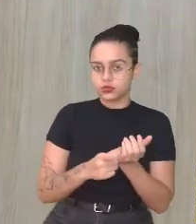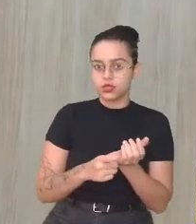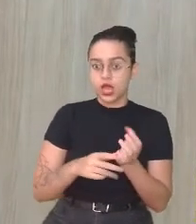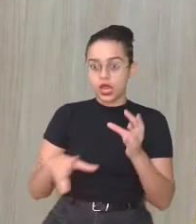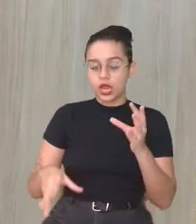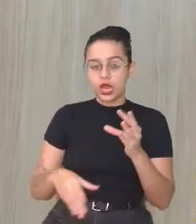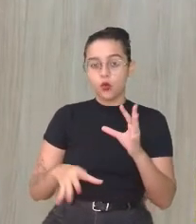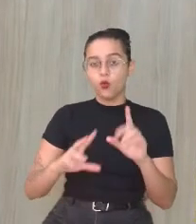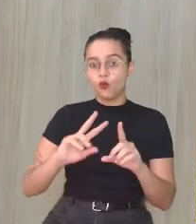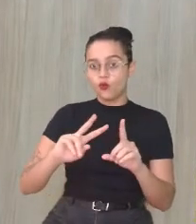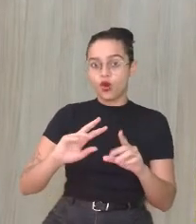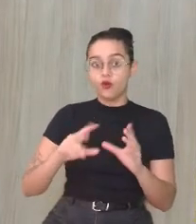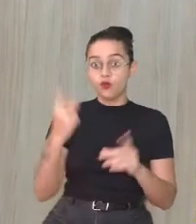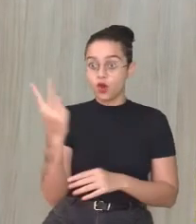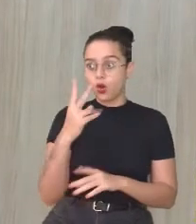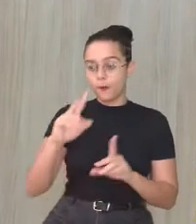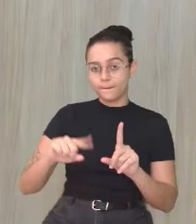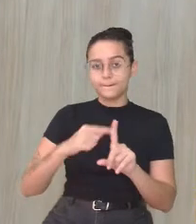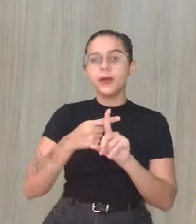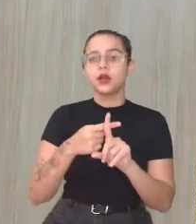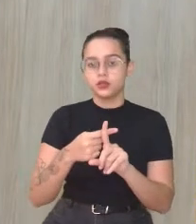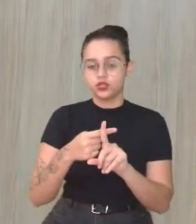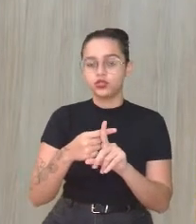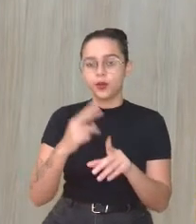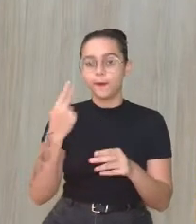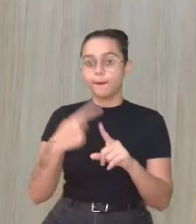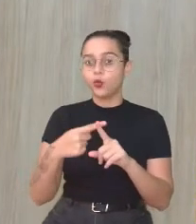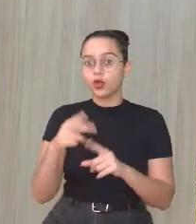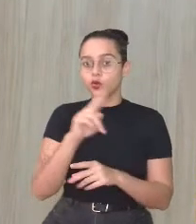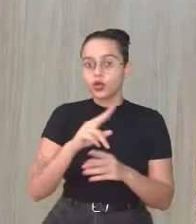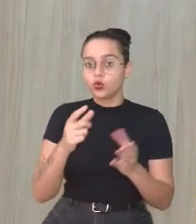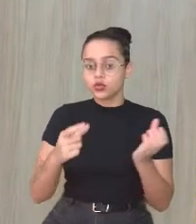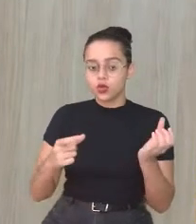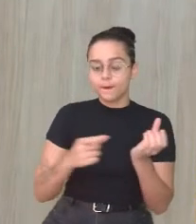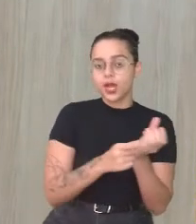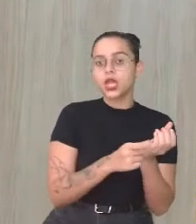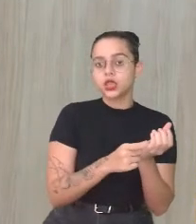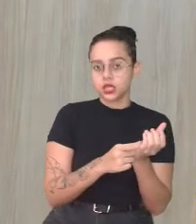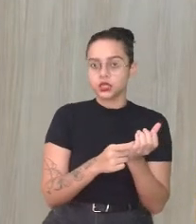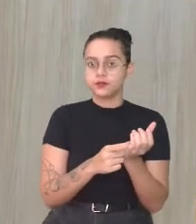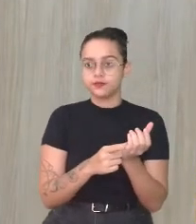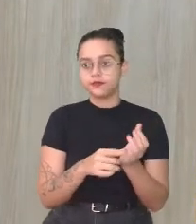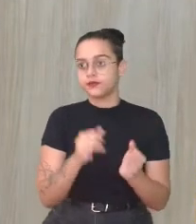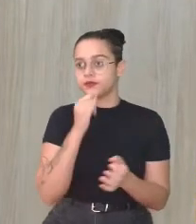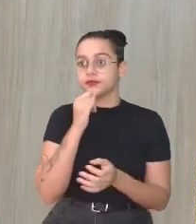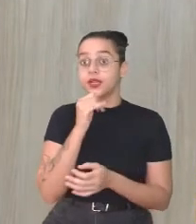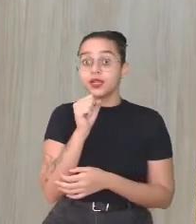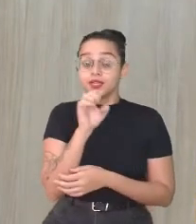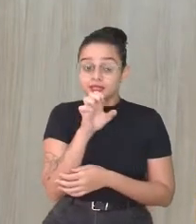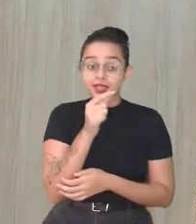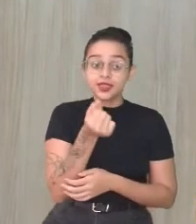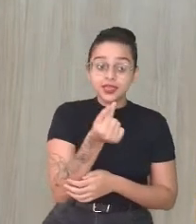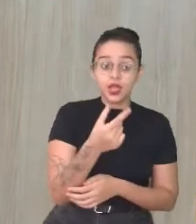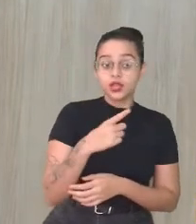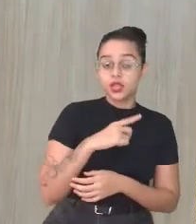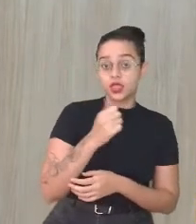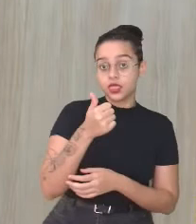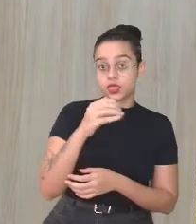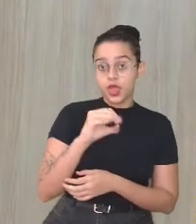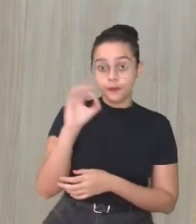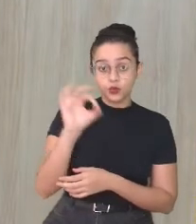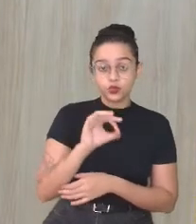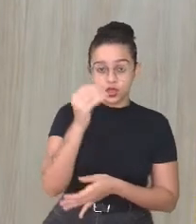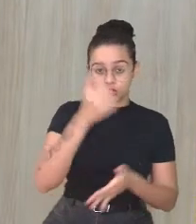seja, esses valores a mais aí, ou então se você observa, por exemplo, vai comprar, ele diz, se for em dinheiro tem 10%